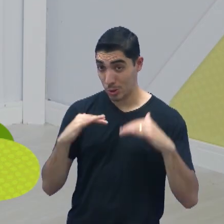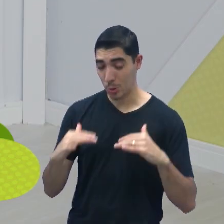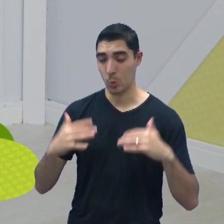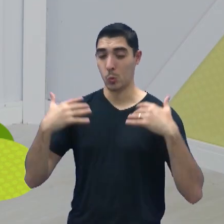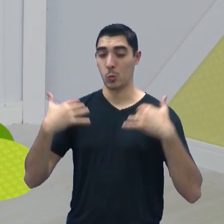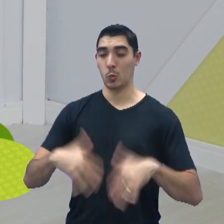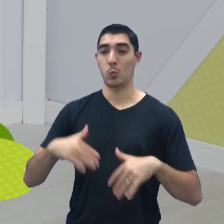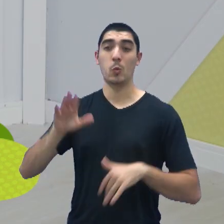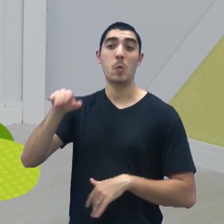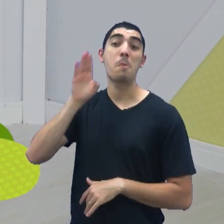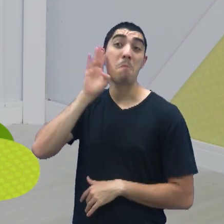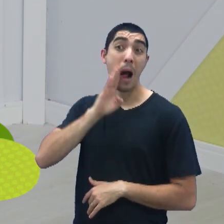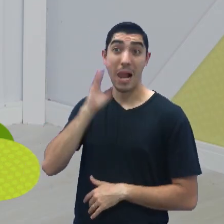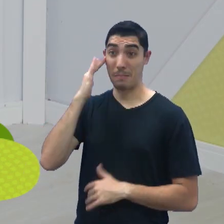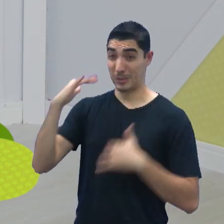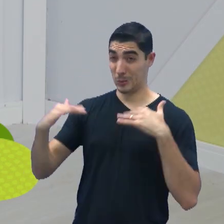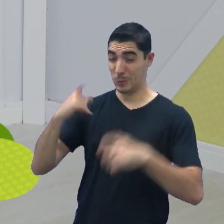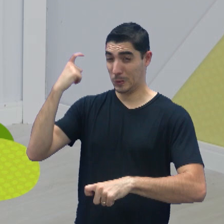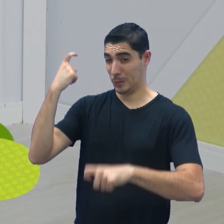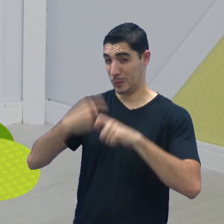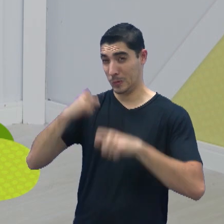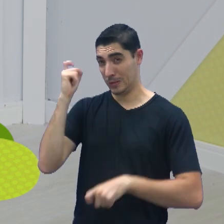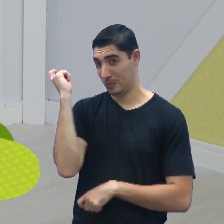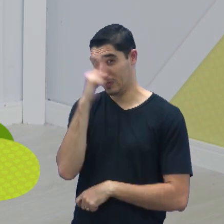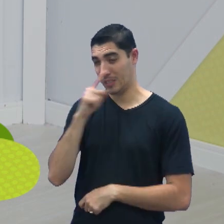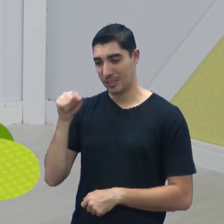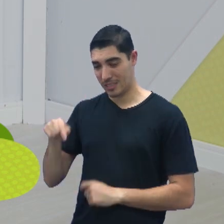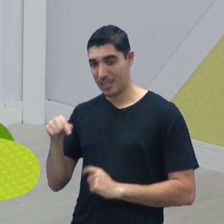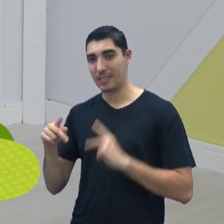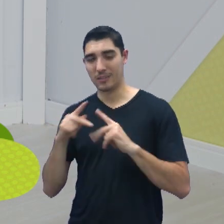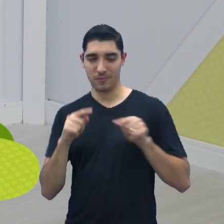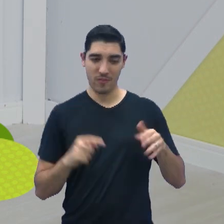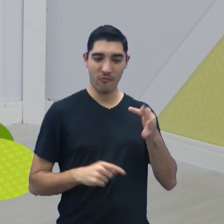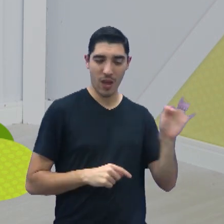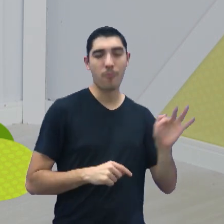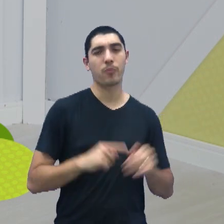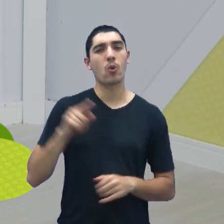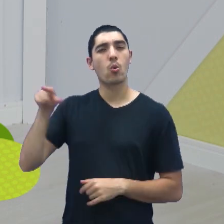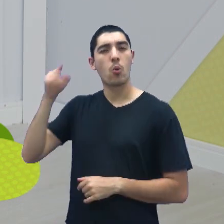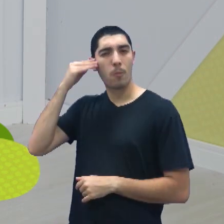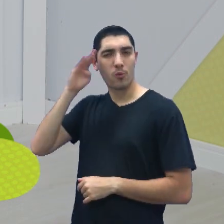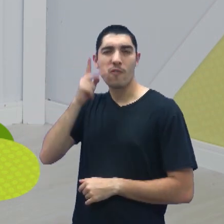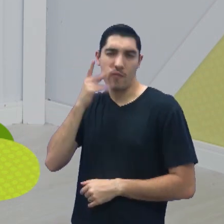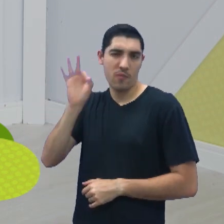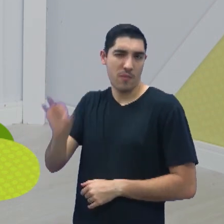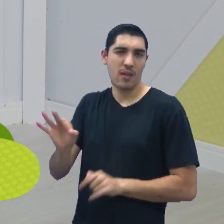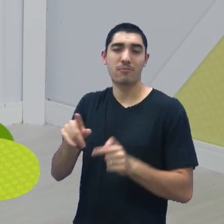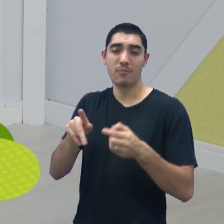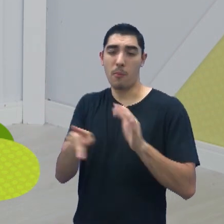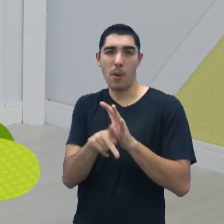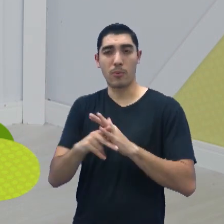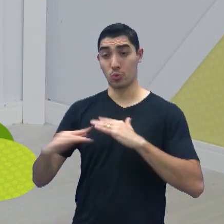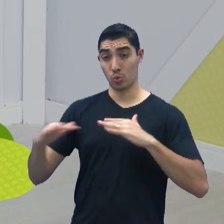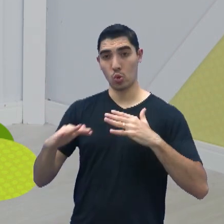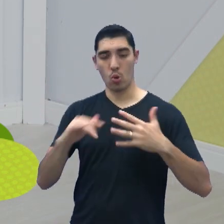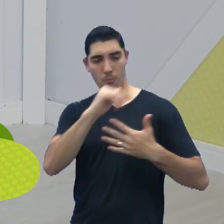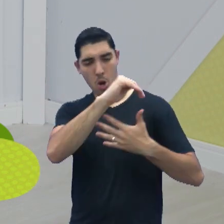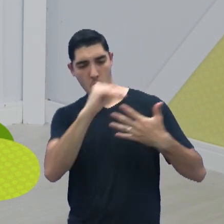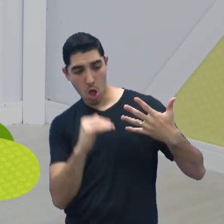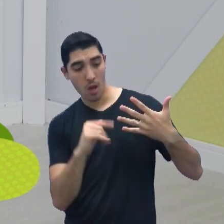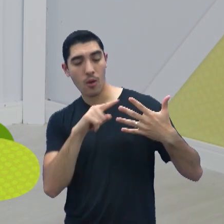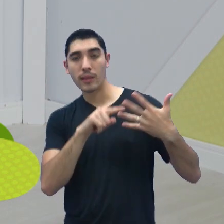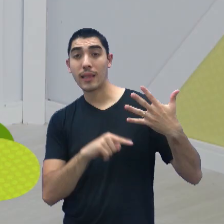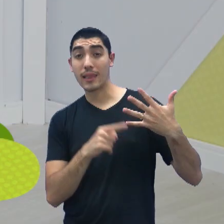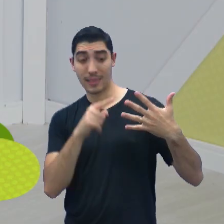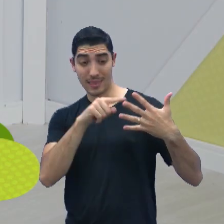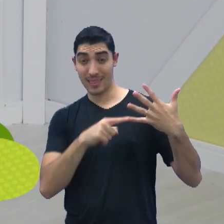contra a equipe de Franca. O Brunão falou ali, né? O São José vem de 3 derrotas consecutivas justamente contra as 3 equipes das 4 que estão dentro